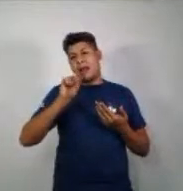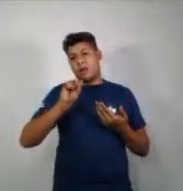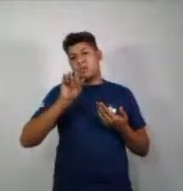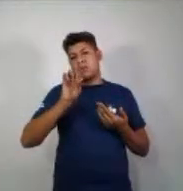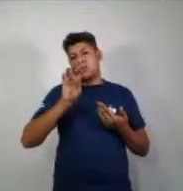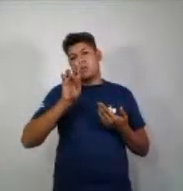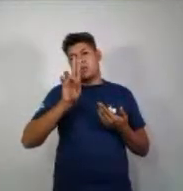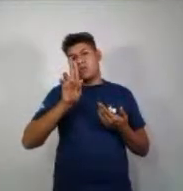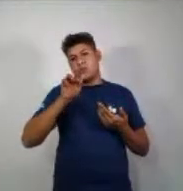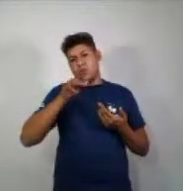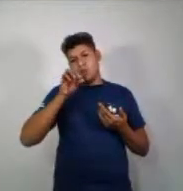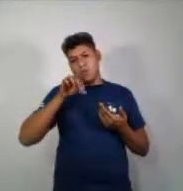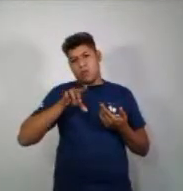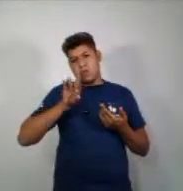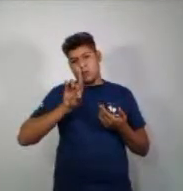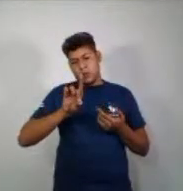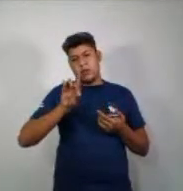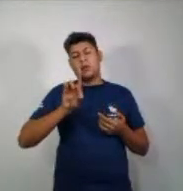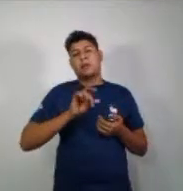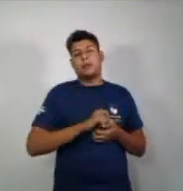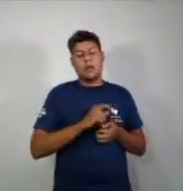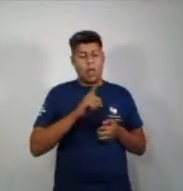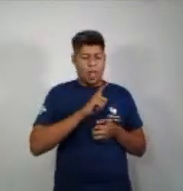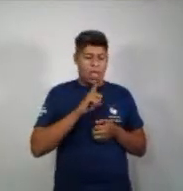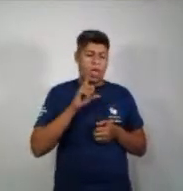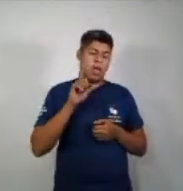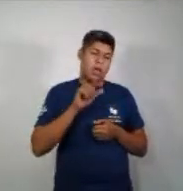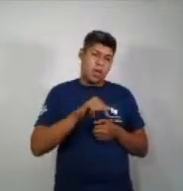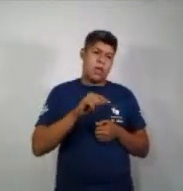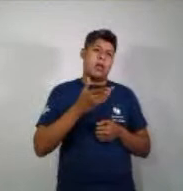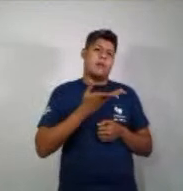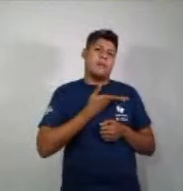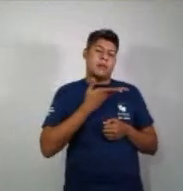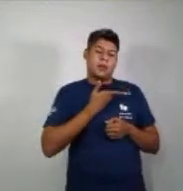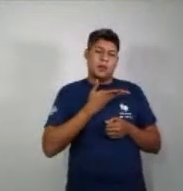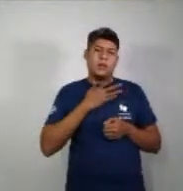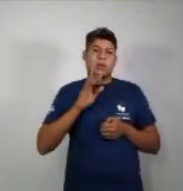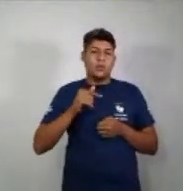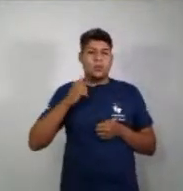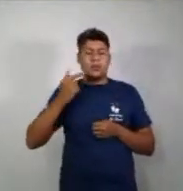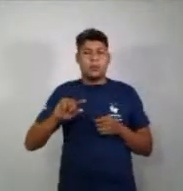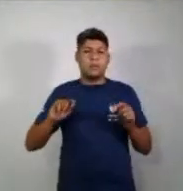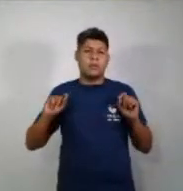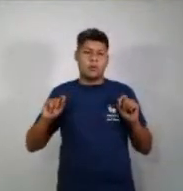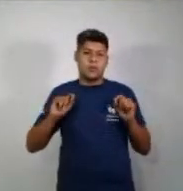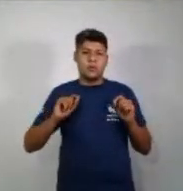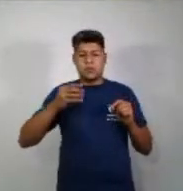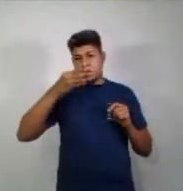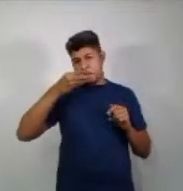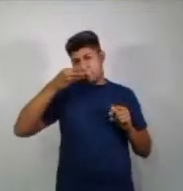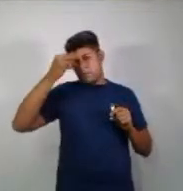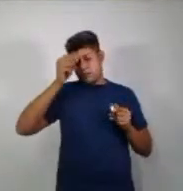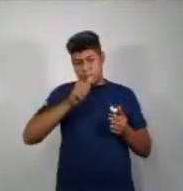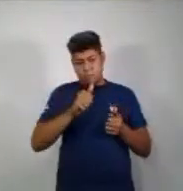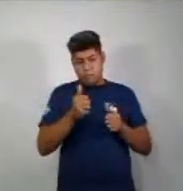vem a ser também seu grande amigo. Depois é padrinho de uma das